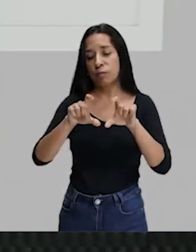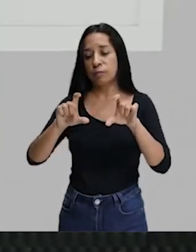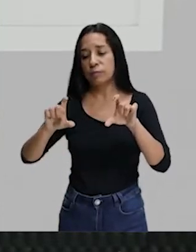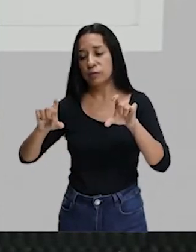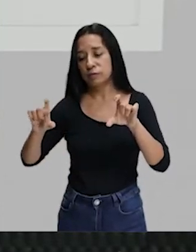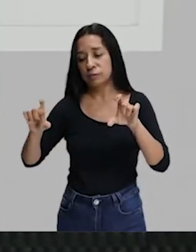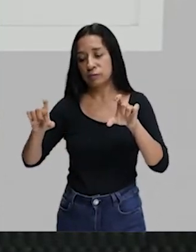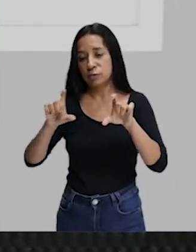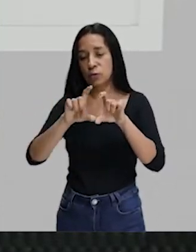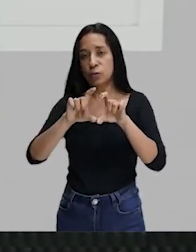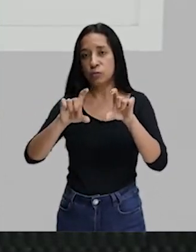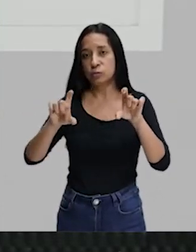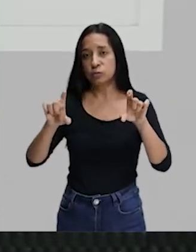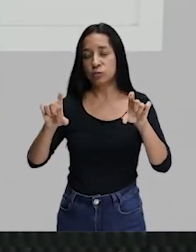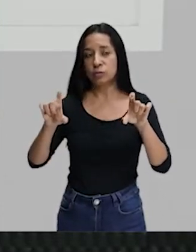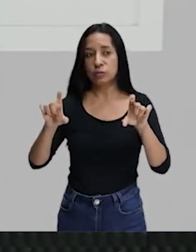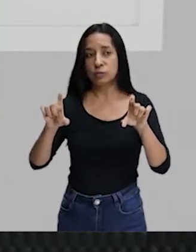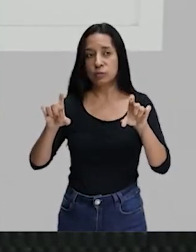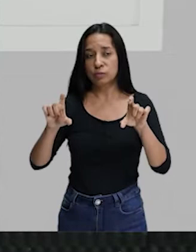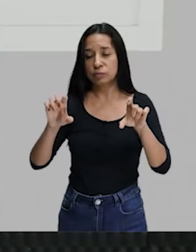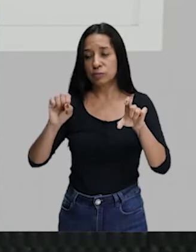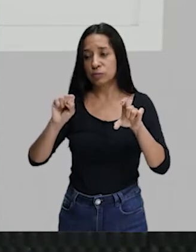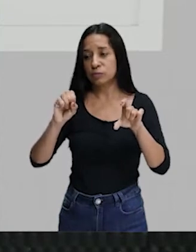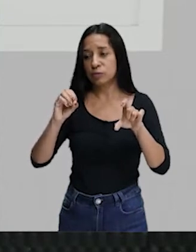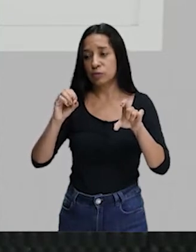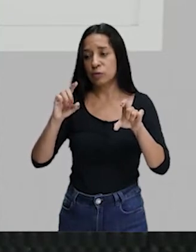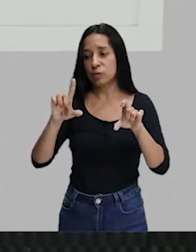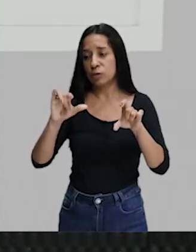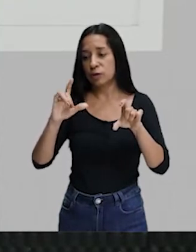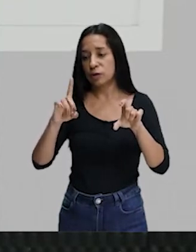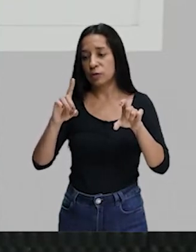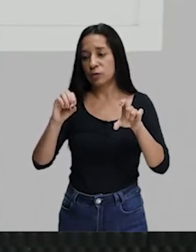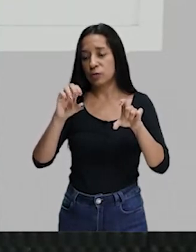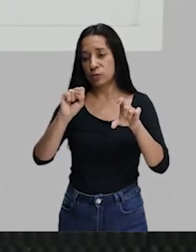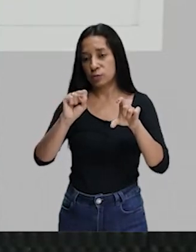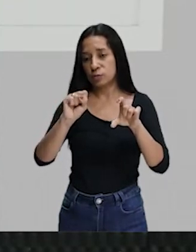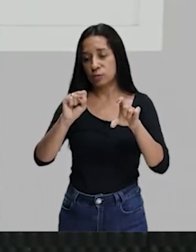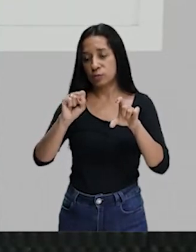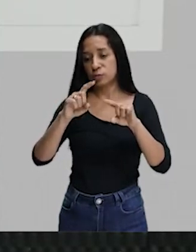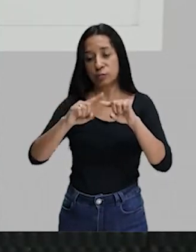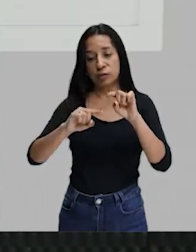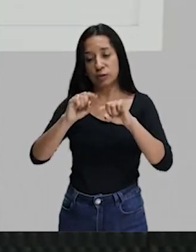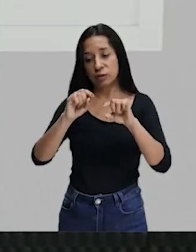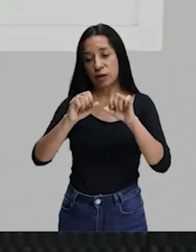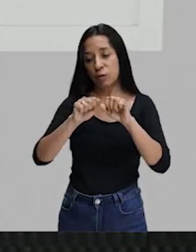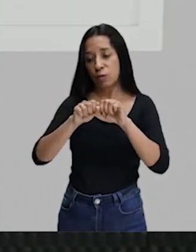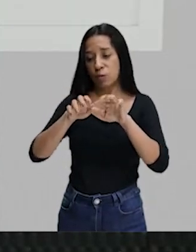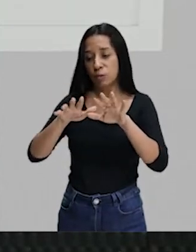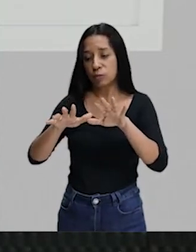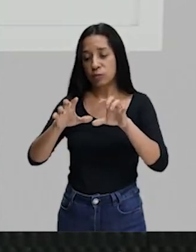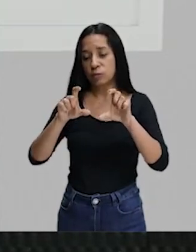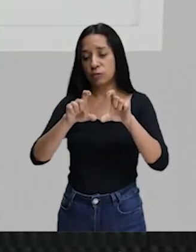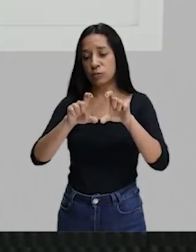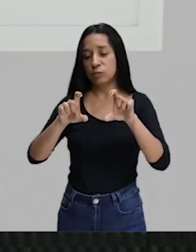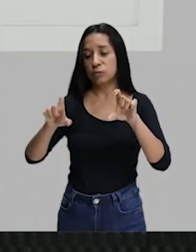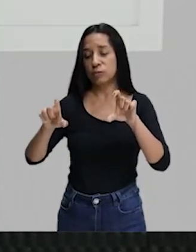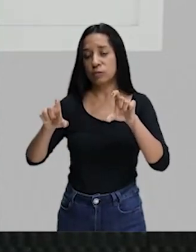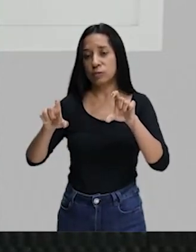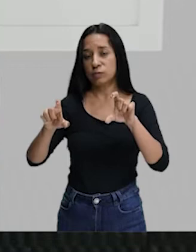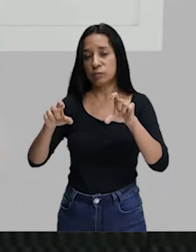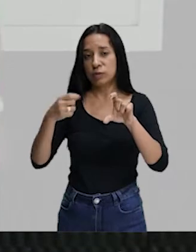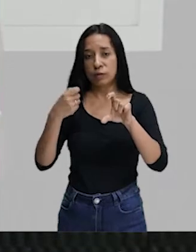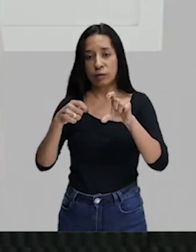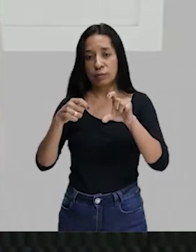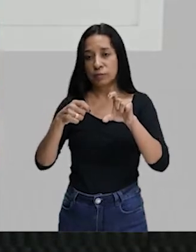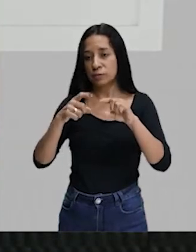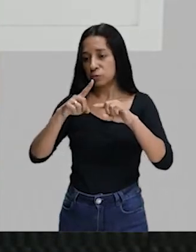certo? Qualquer, de um material condutor, certo? Tem que ser um material condutor